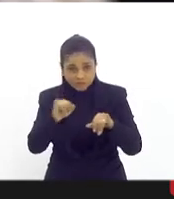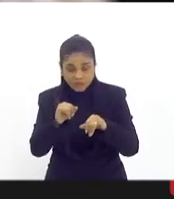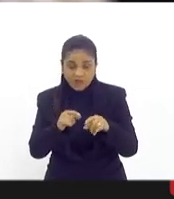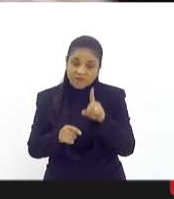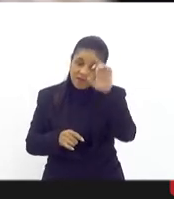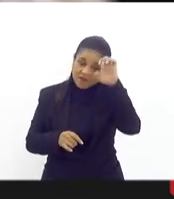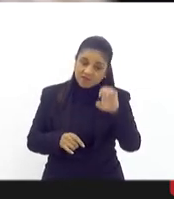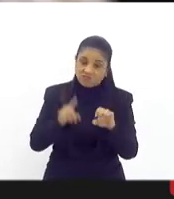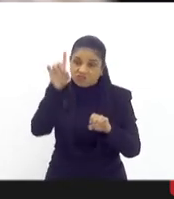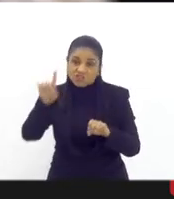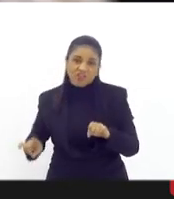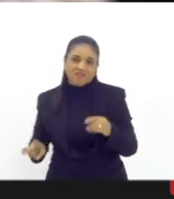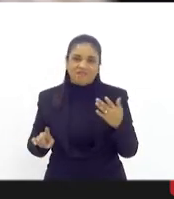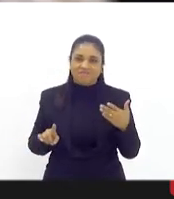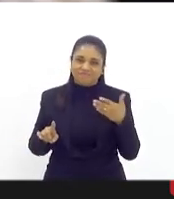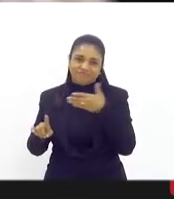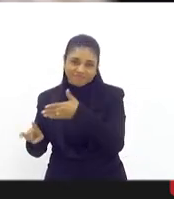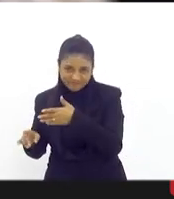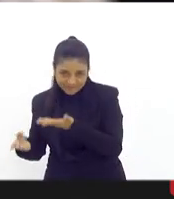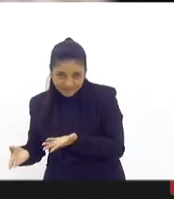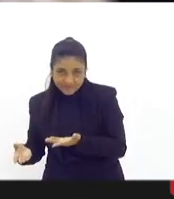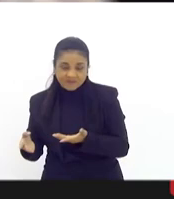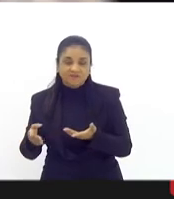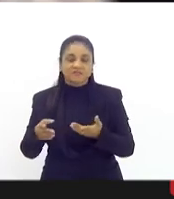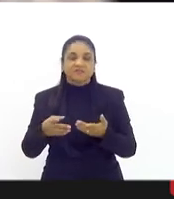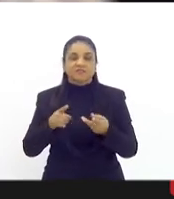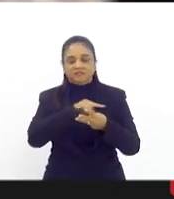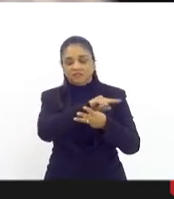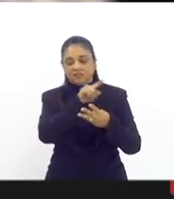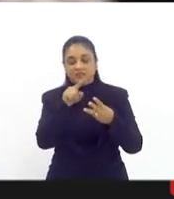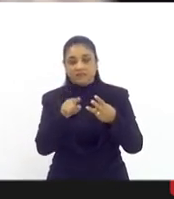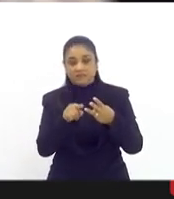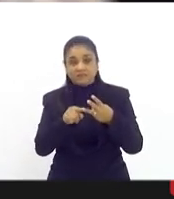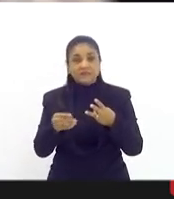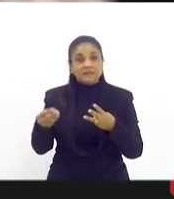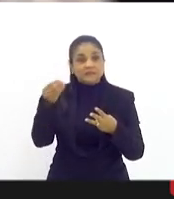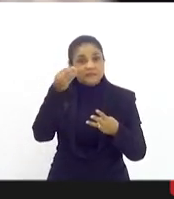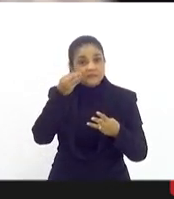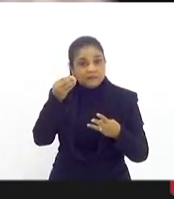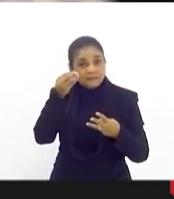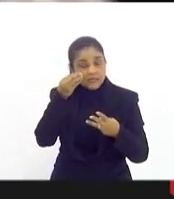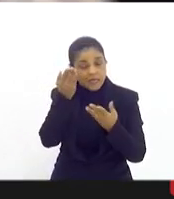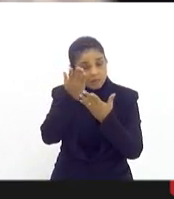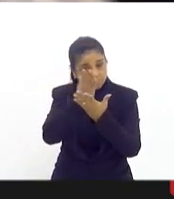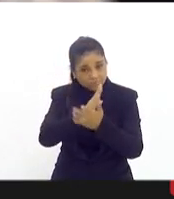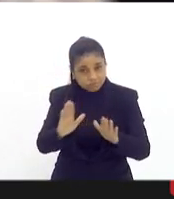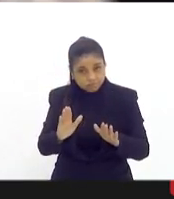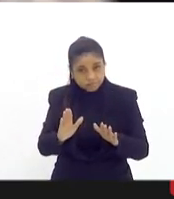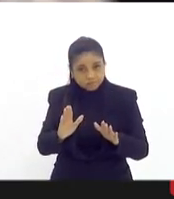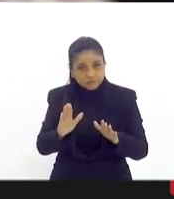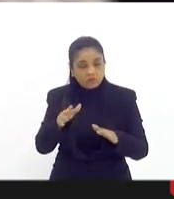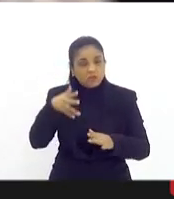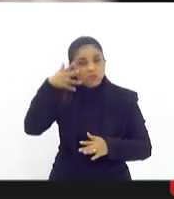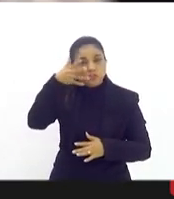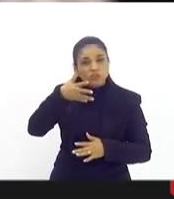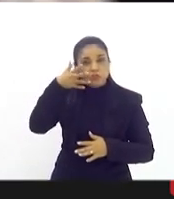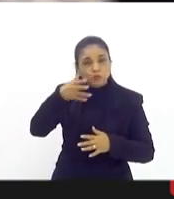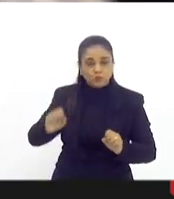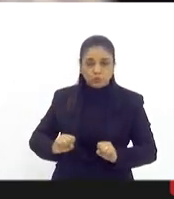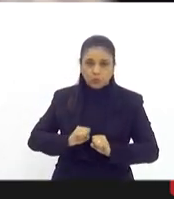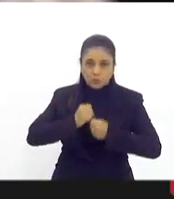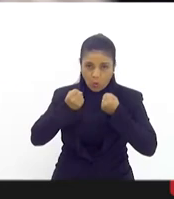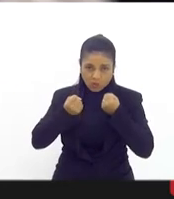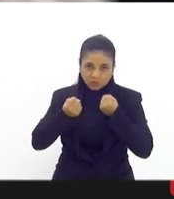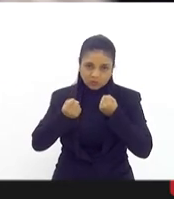Então, diminuir a desinformação, combater a radicalização e tentar acabar, e aí sim, tentar acabar com o discurso de ódio. É uma